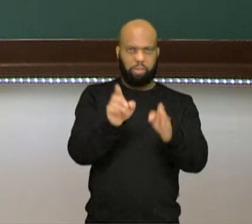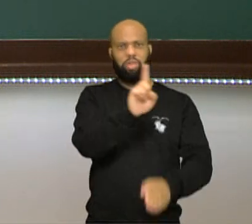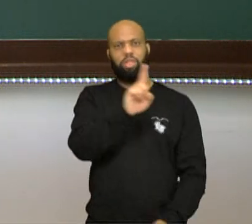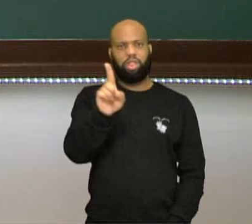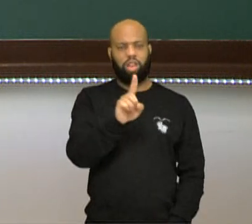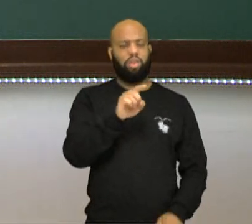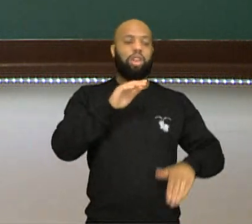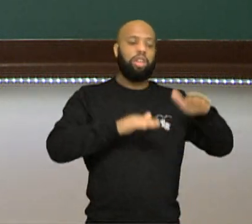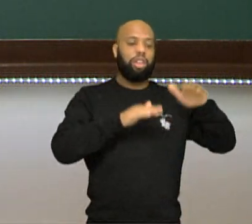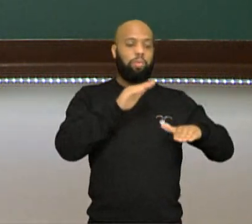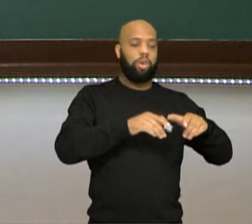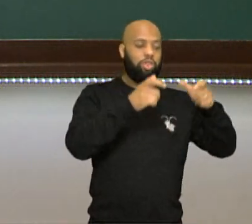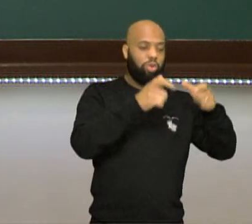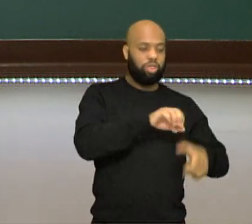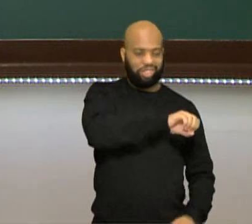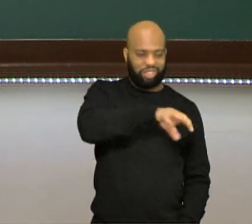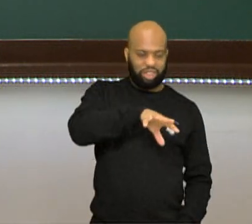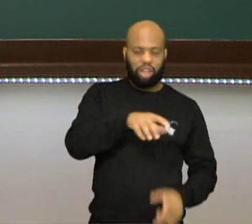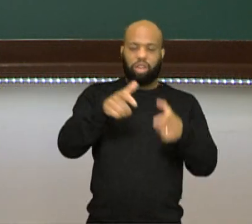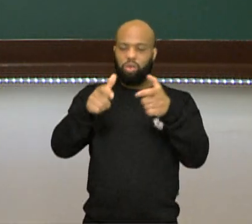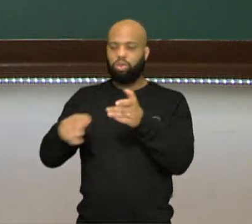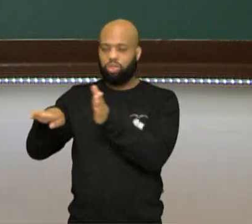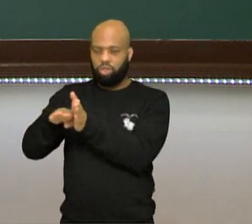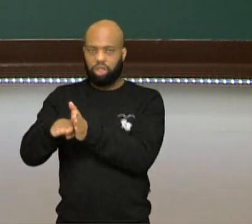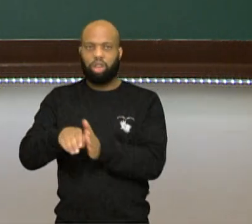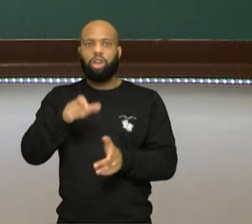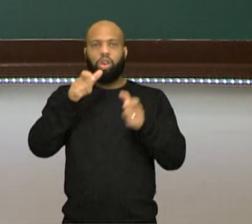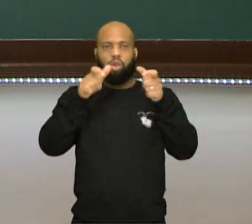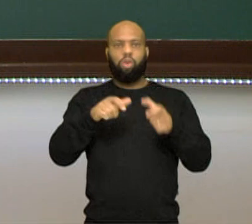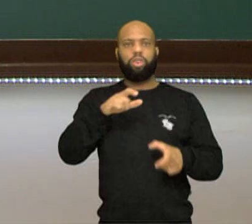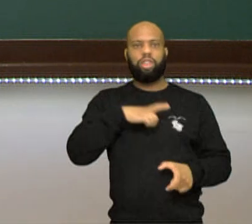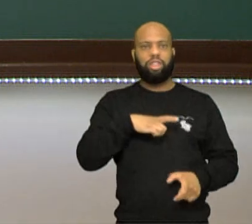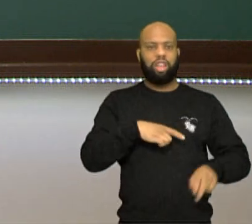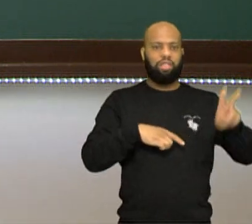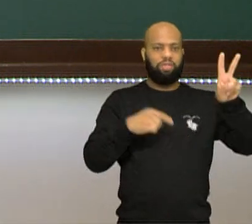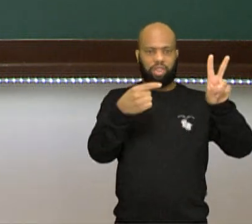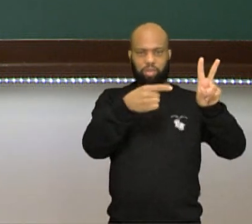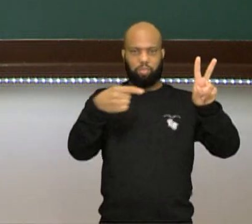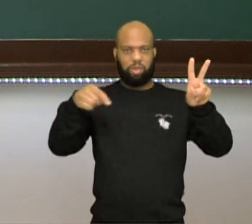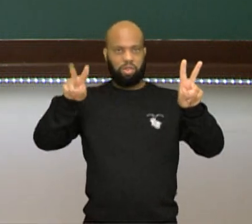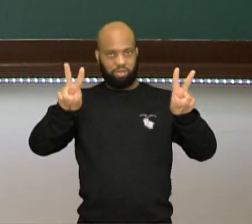ponto de chegada. Onde tiver maior variação de potencial, é onde há o maior trabalho.